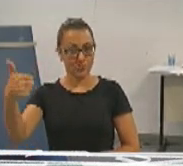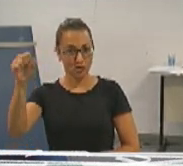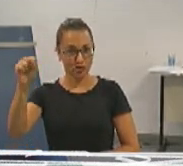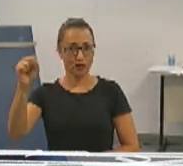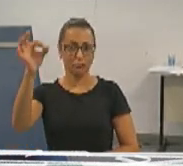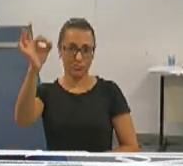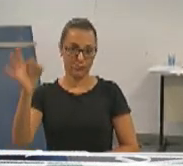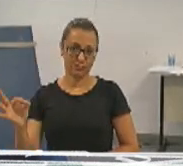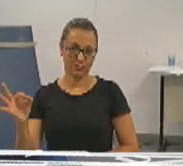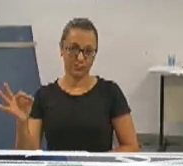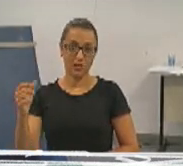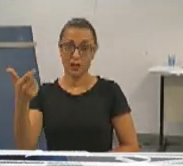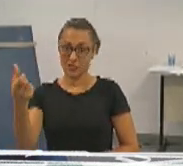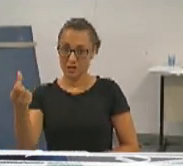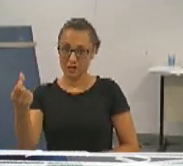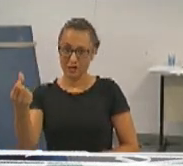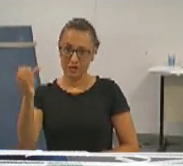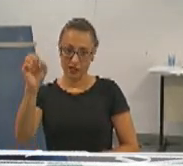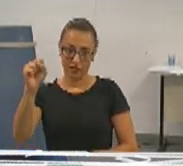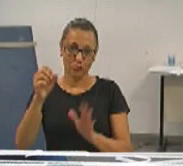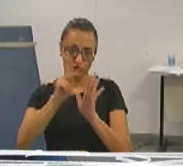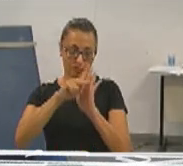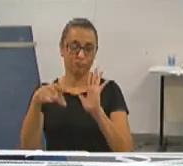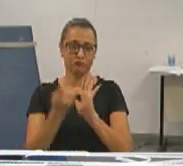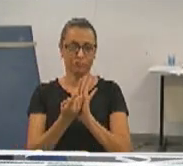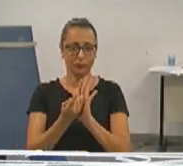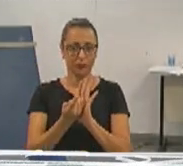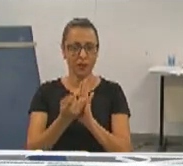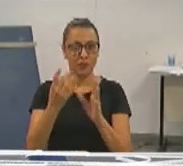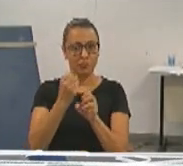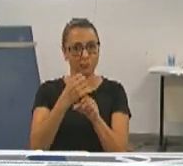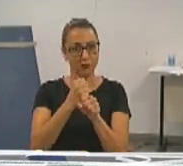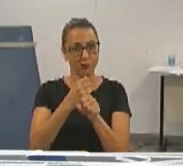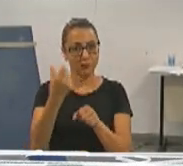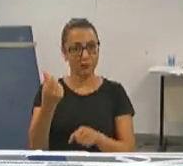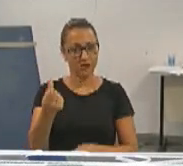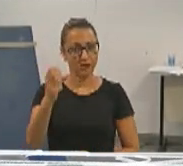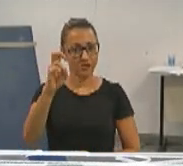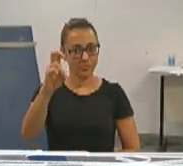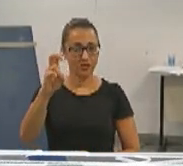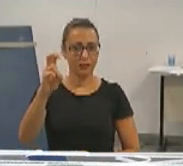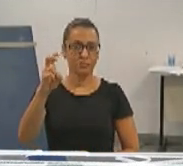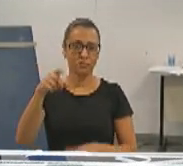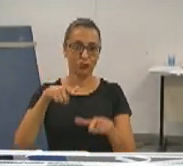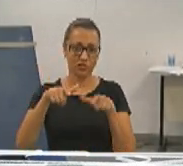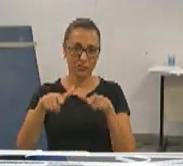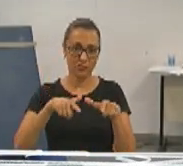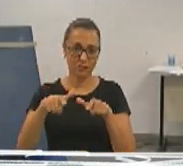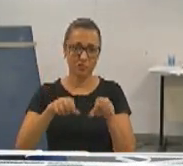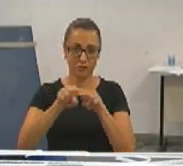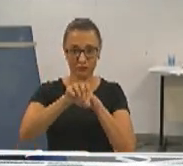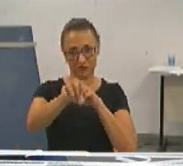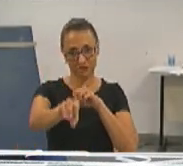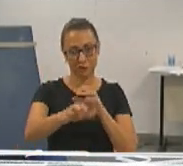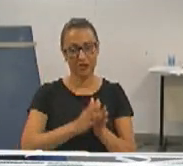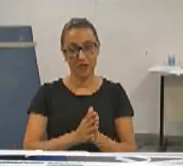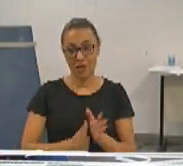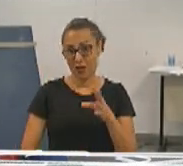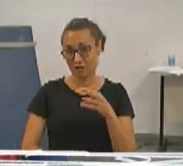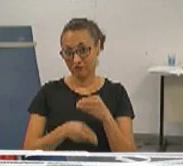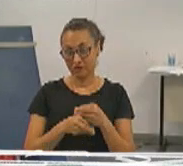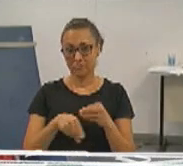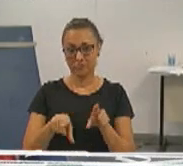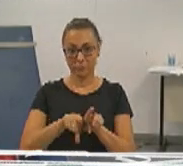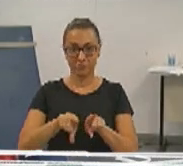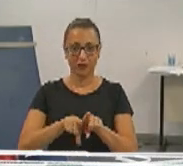18%, 68 projetos, totalizando 65% das ações de extensão. Para complementar, a